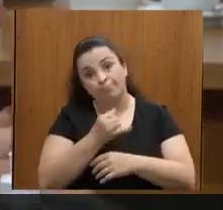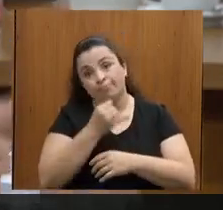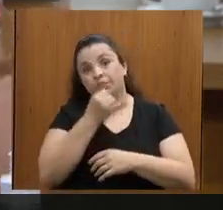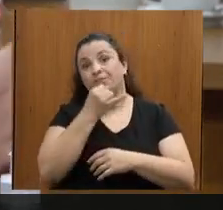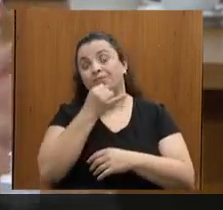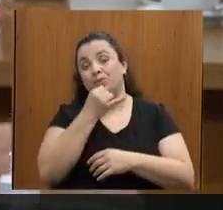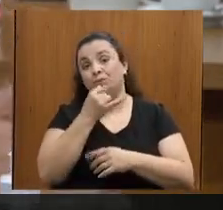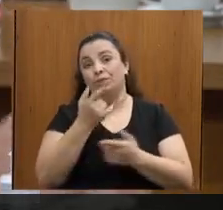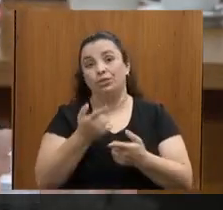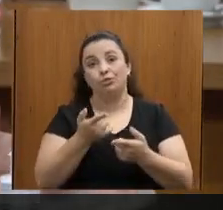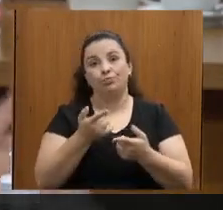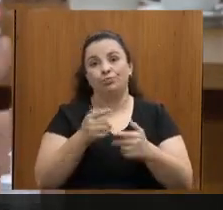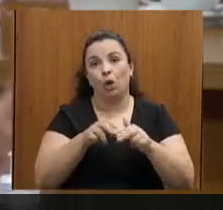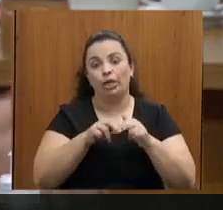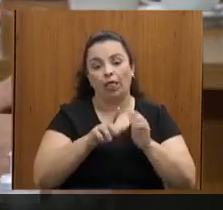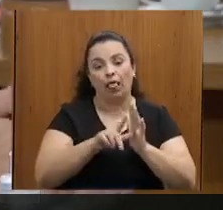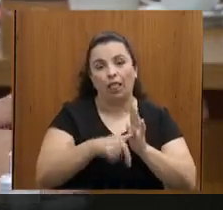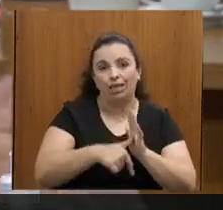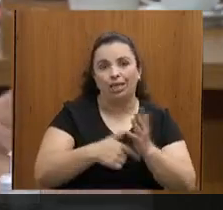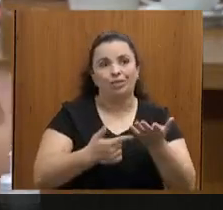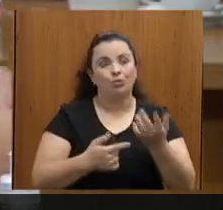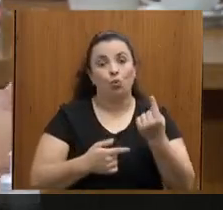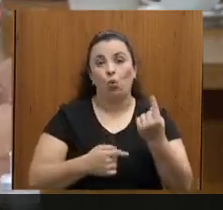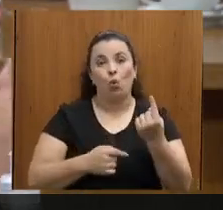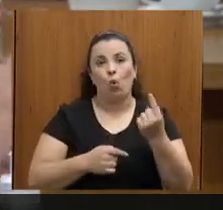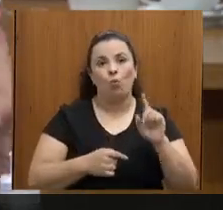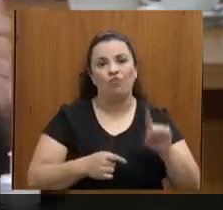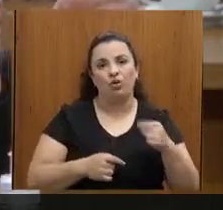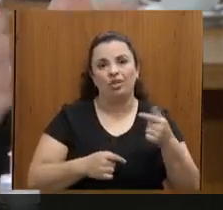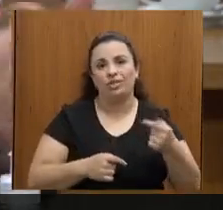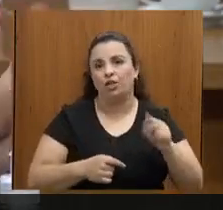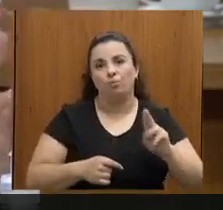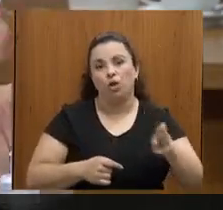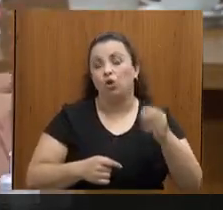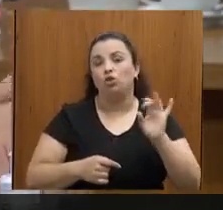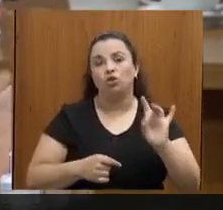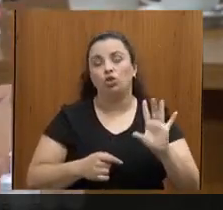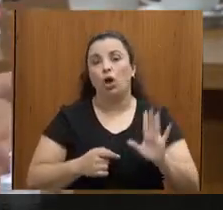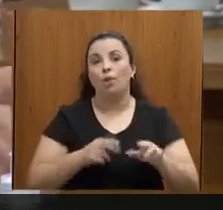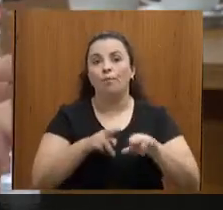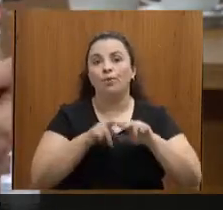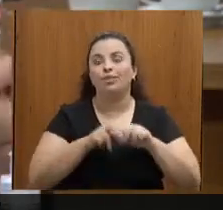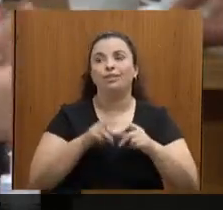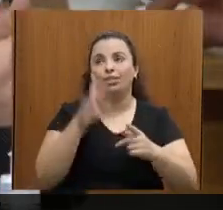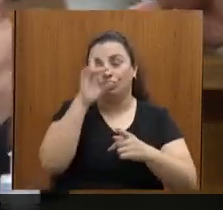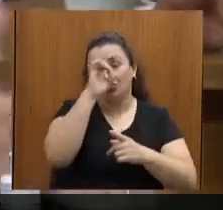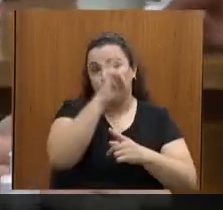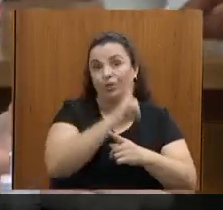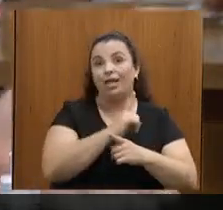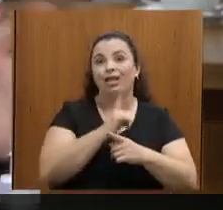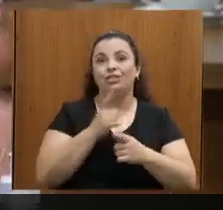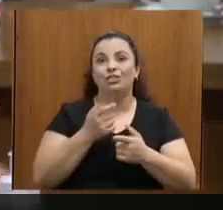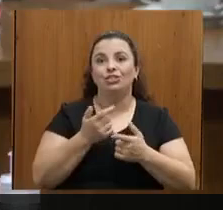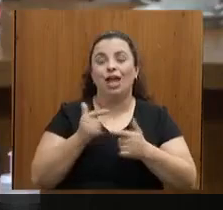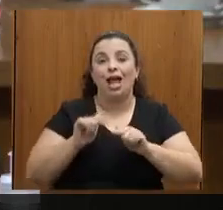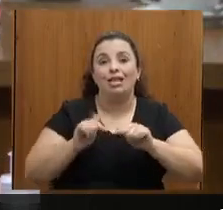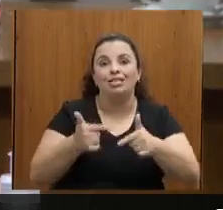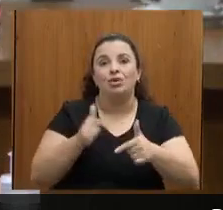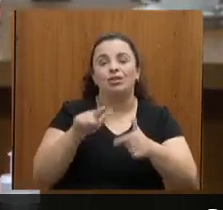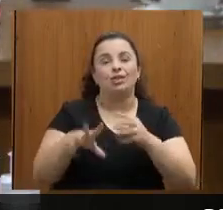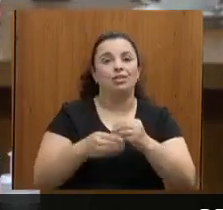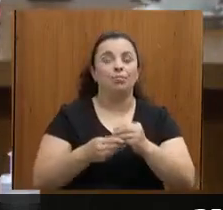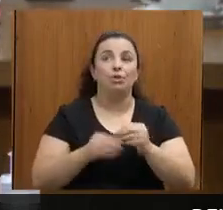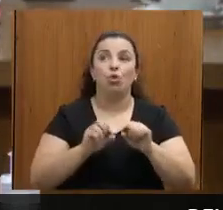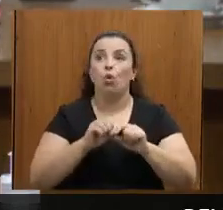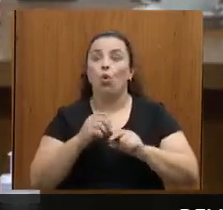aquém do desejável é a dificuldade de execução de parte dessas emendas ou o tempo normal